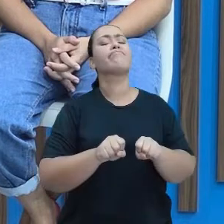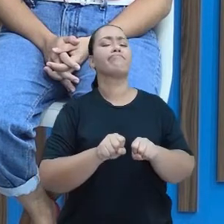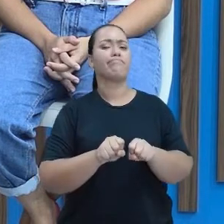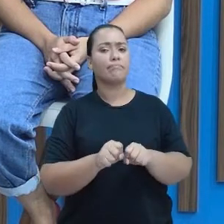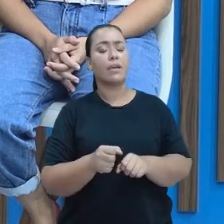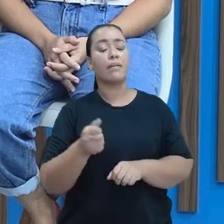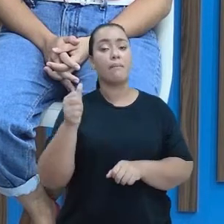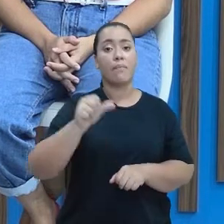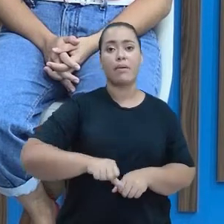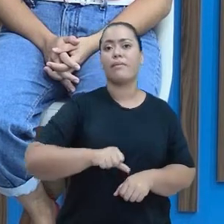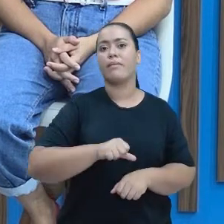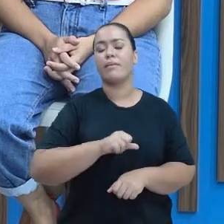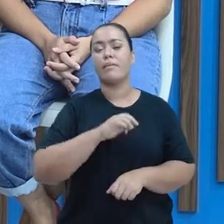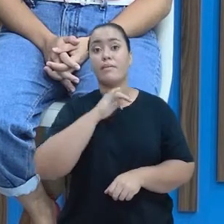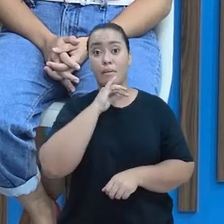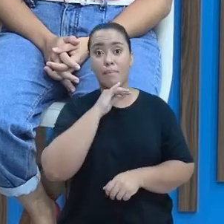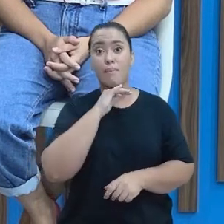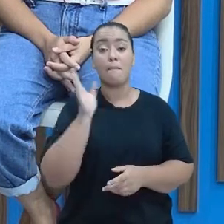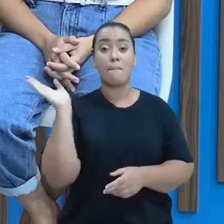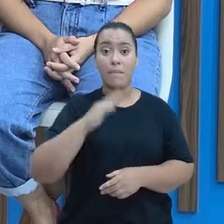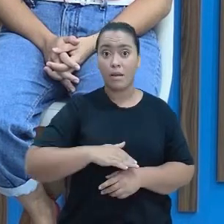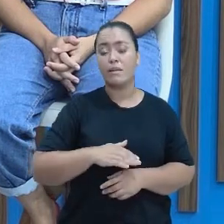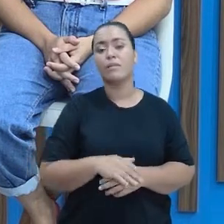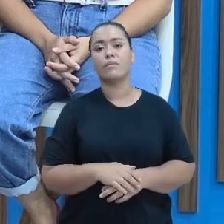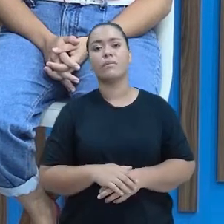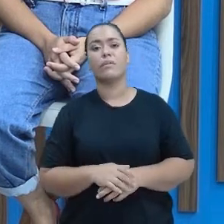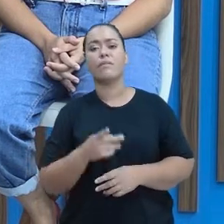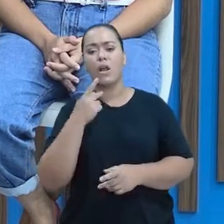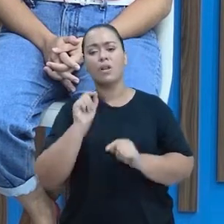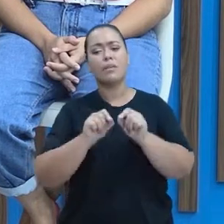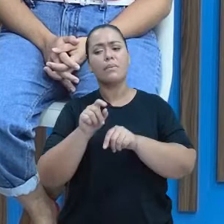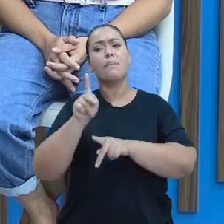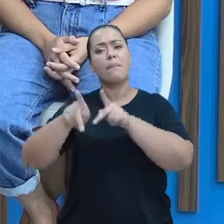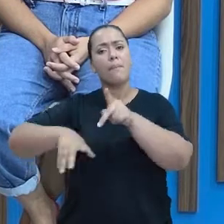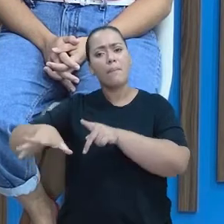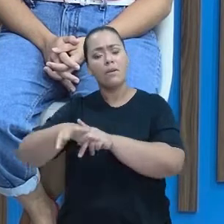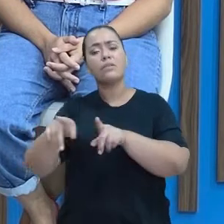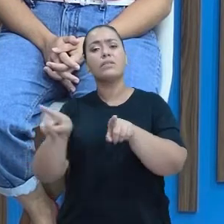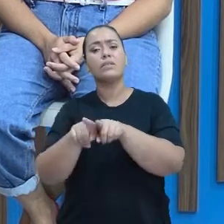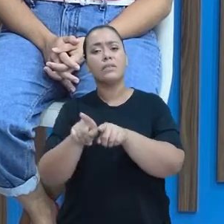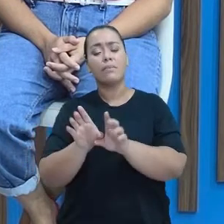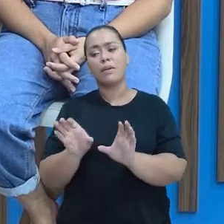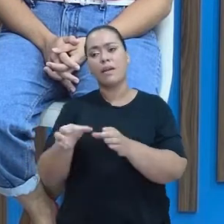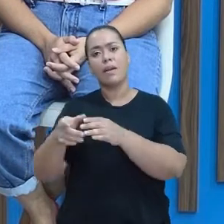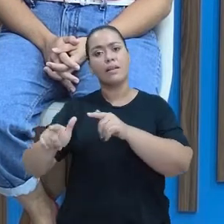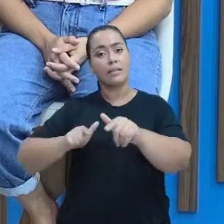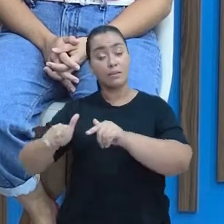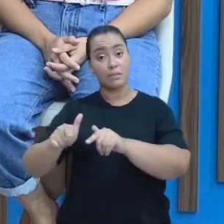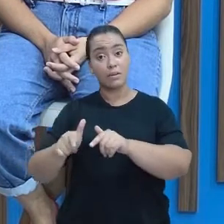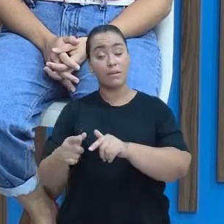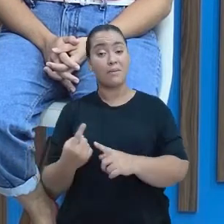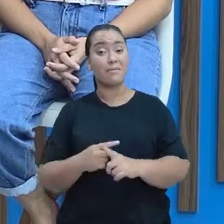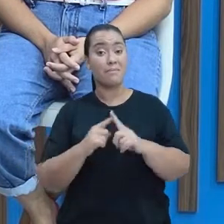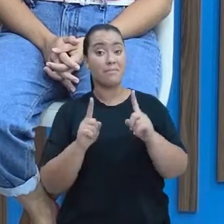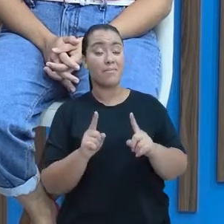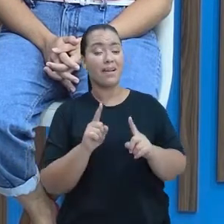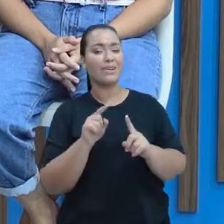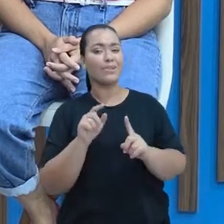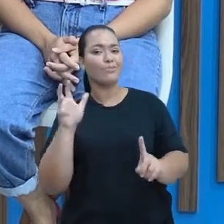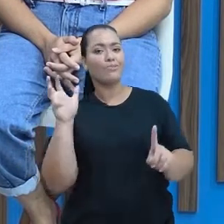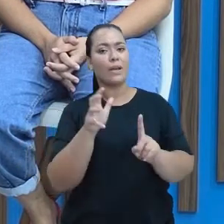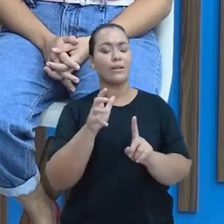perversos com as mulheres. Perverso com o povo, com a população, com a classe trabalhadora, mas que